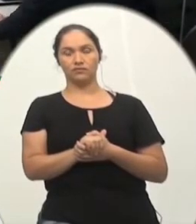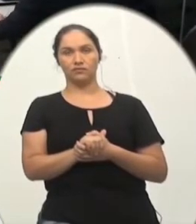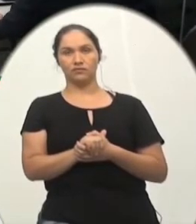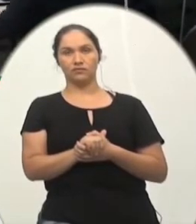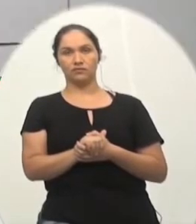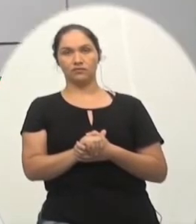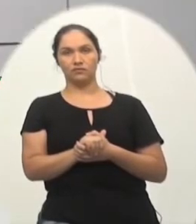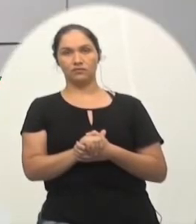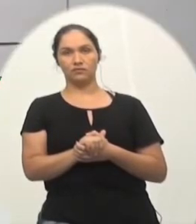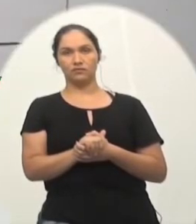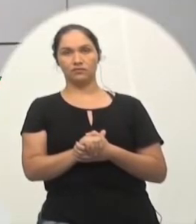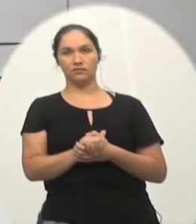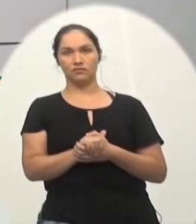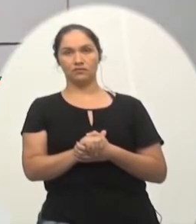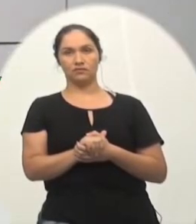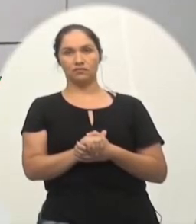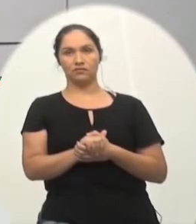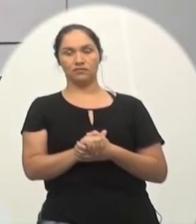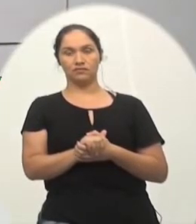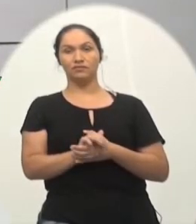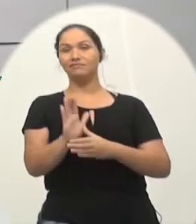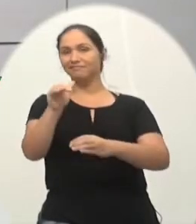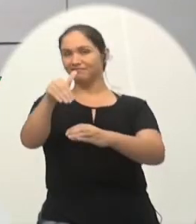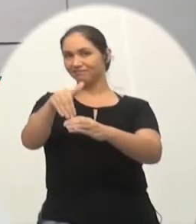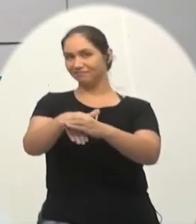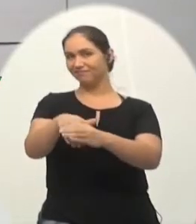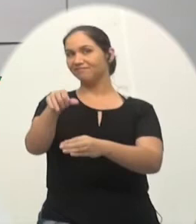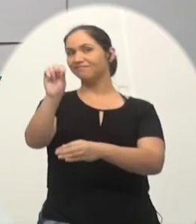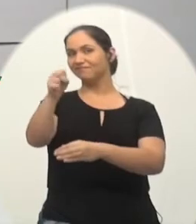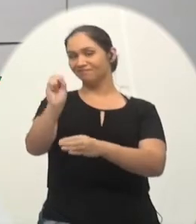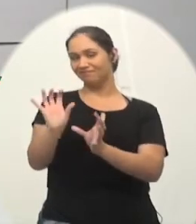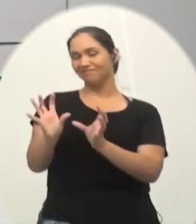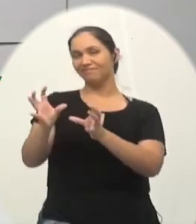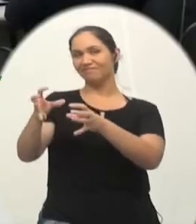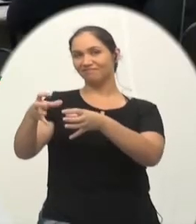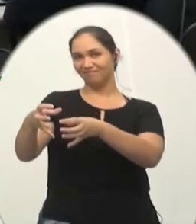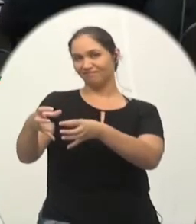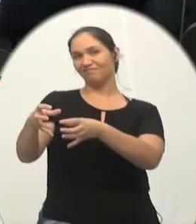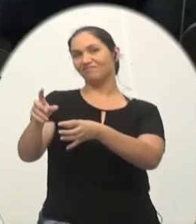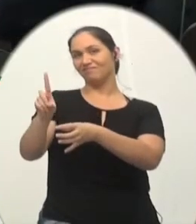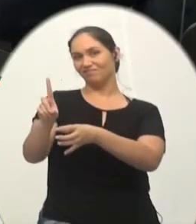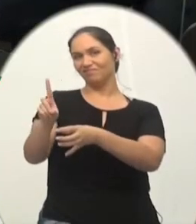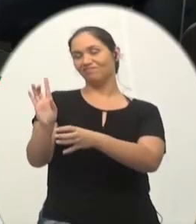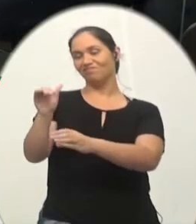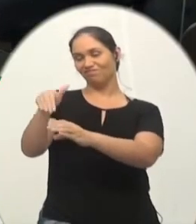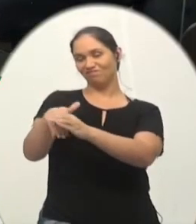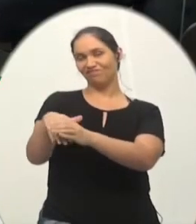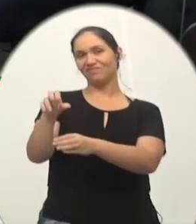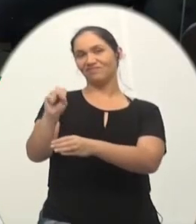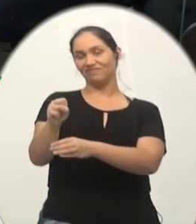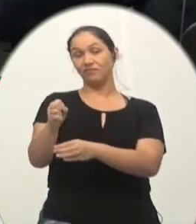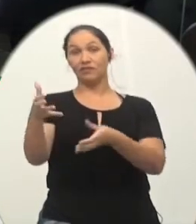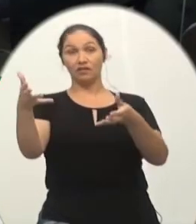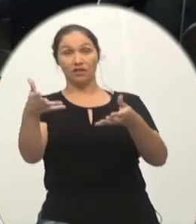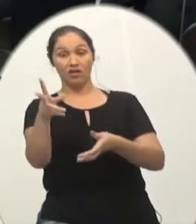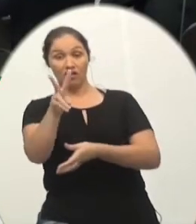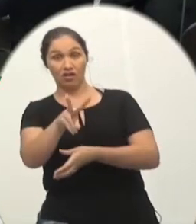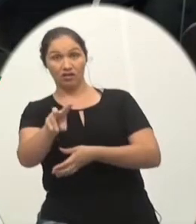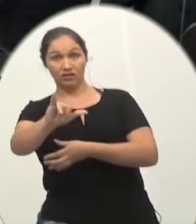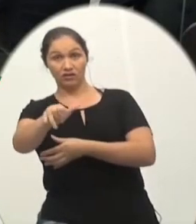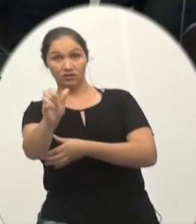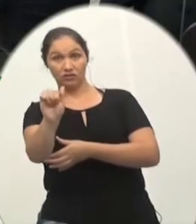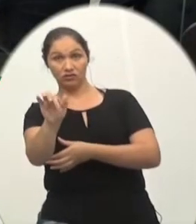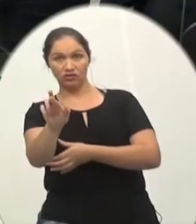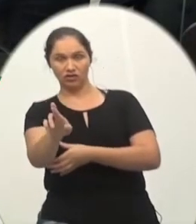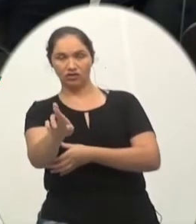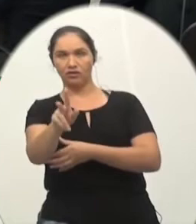Favorável à chapa 1. Como vota o vereador Jair Alexandre, do